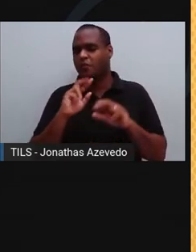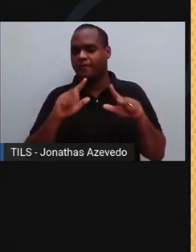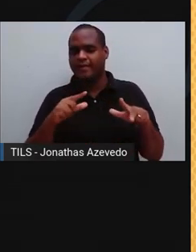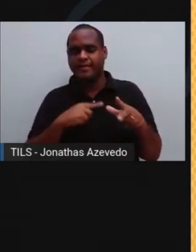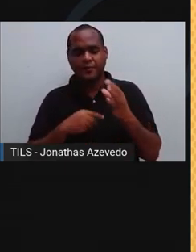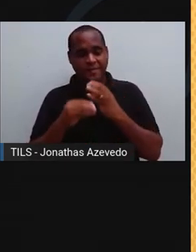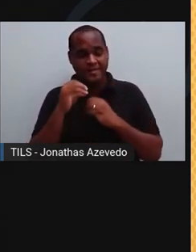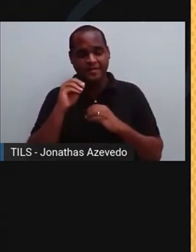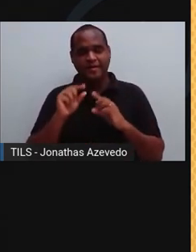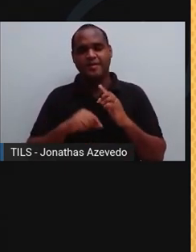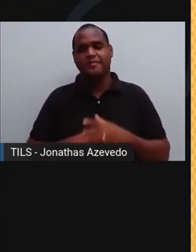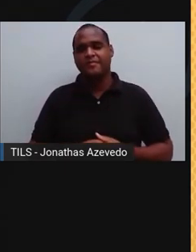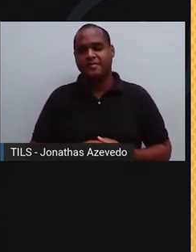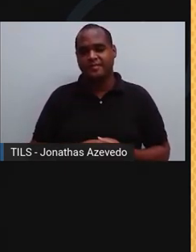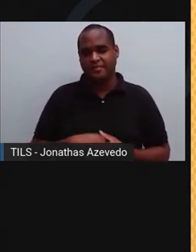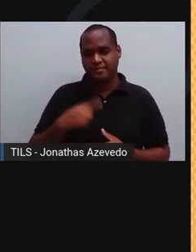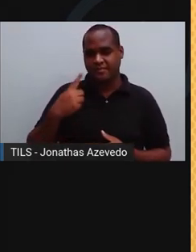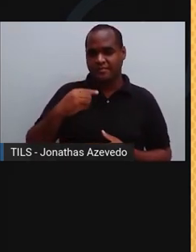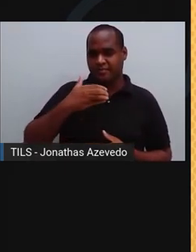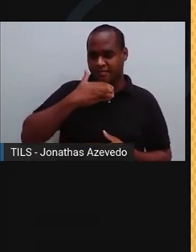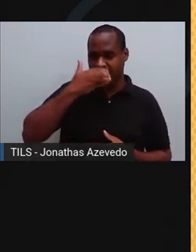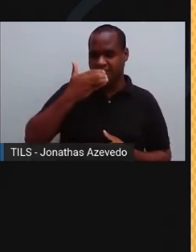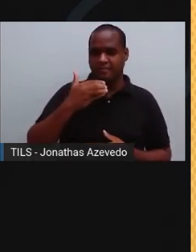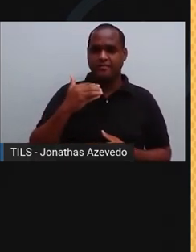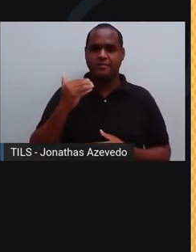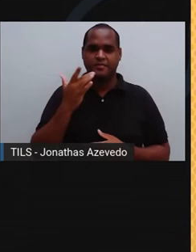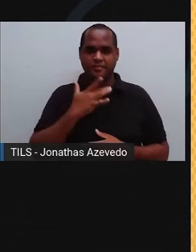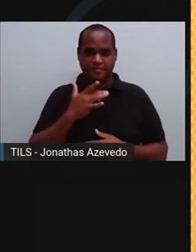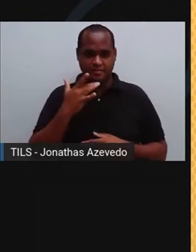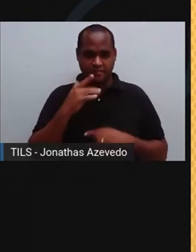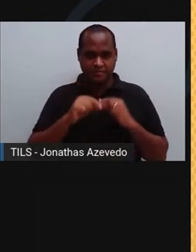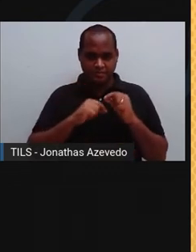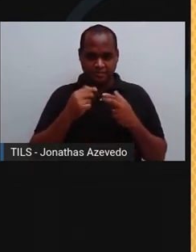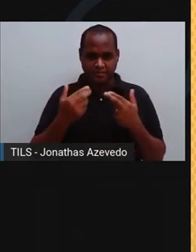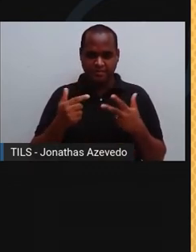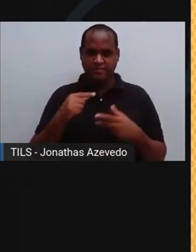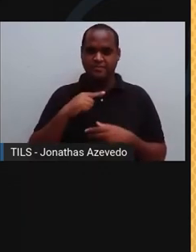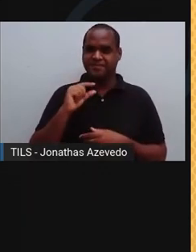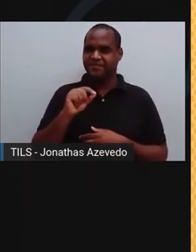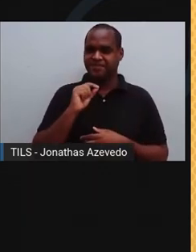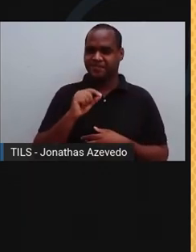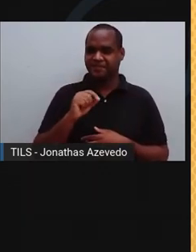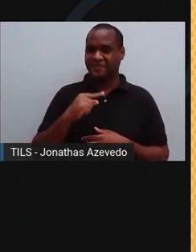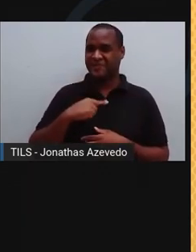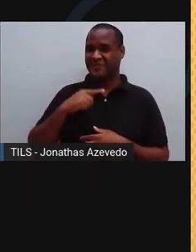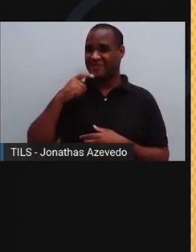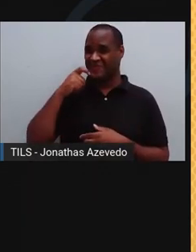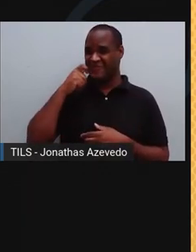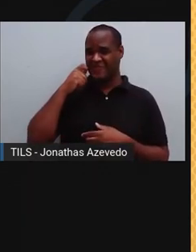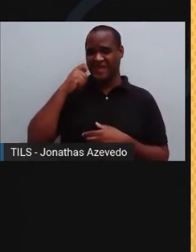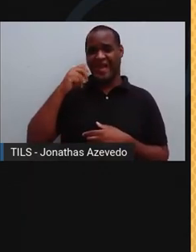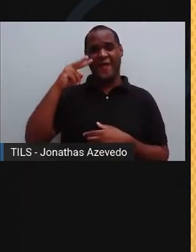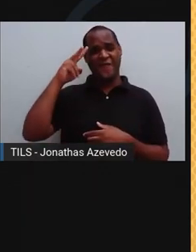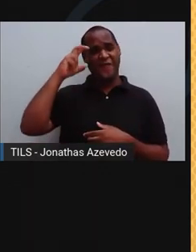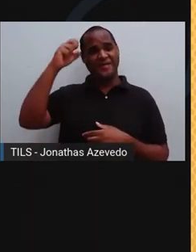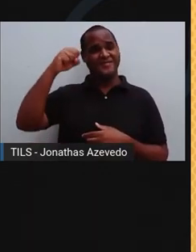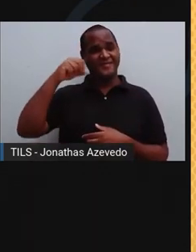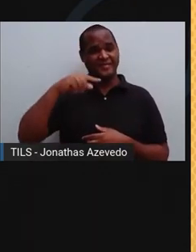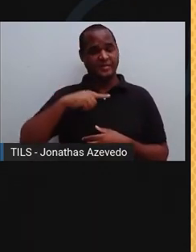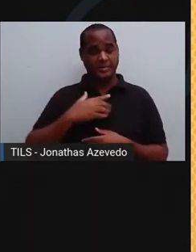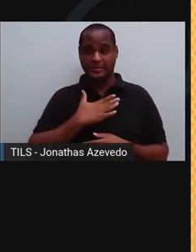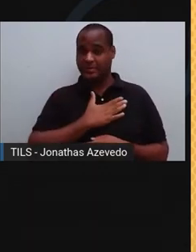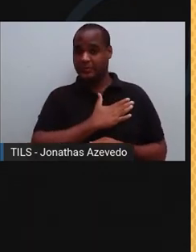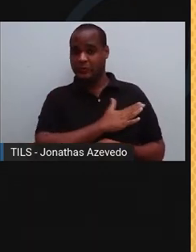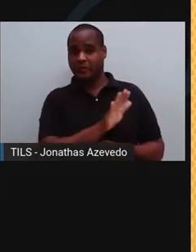comida. Esta maçã é super doce. Eu adoro! Ai, esse limão é super azedo. Eu não